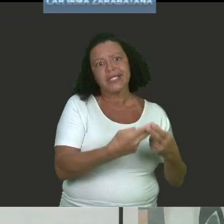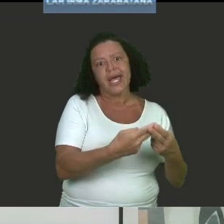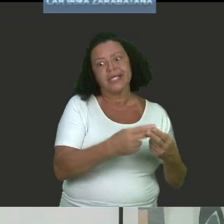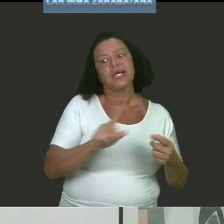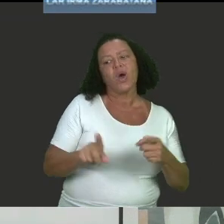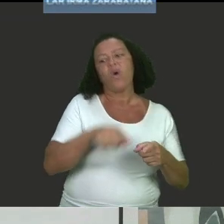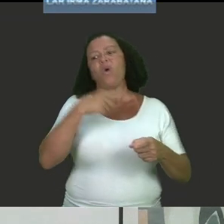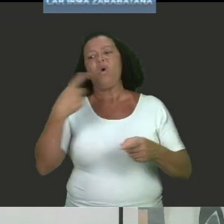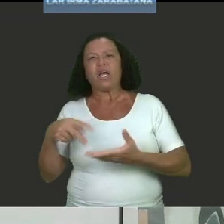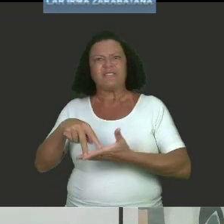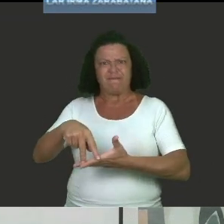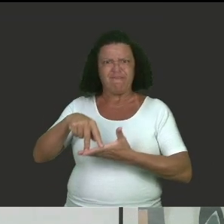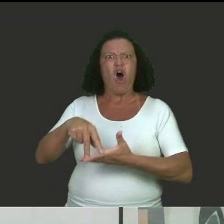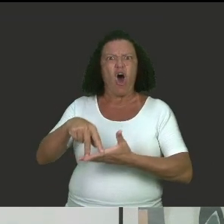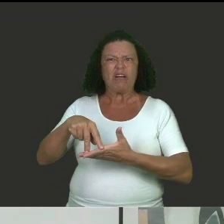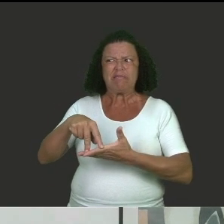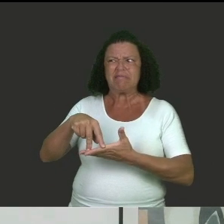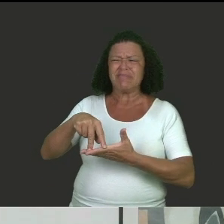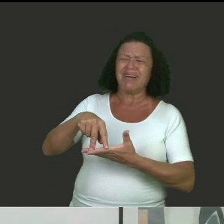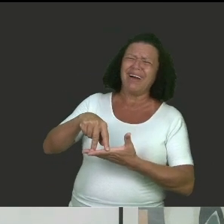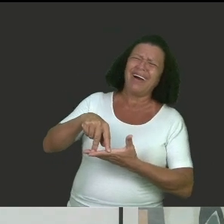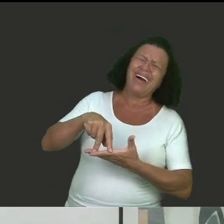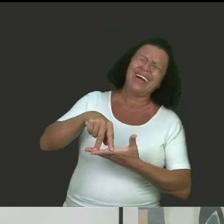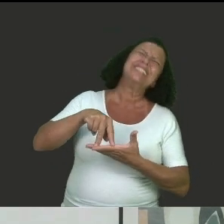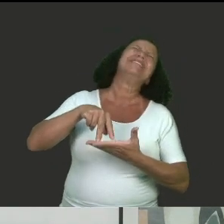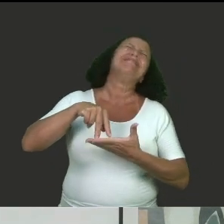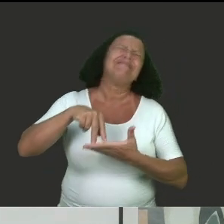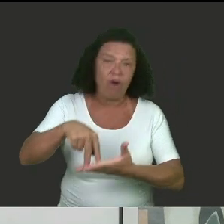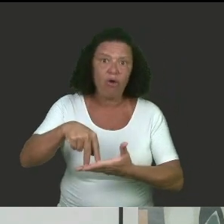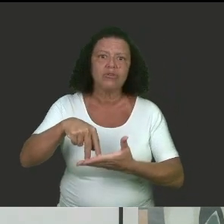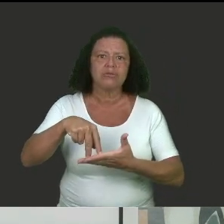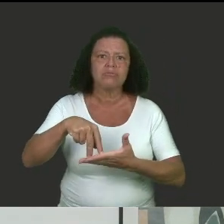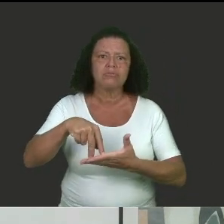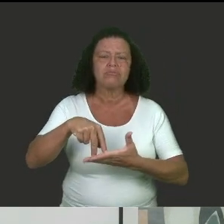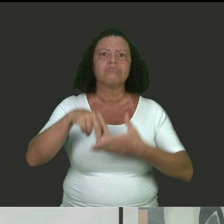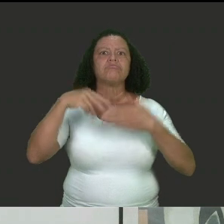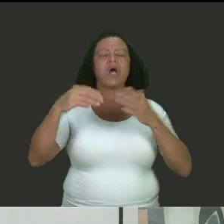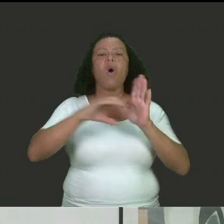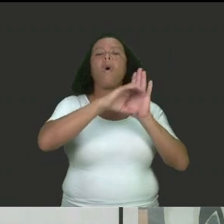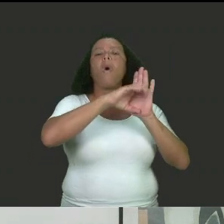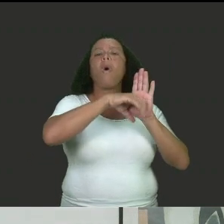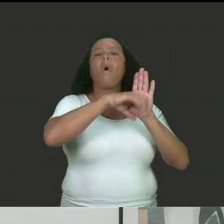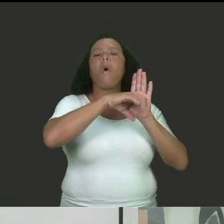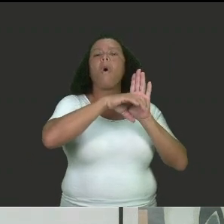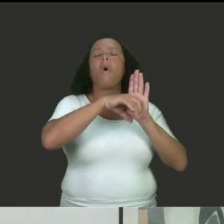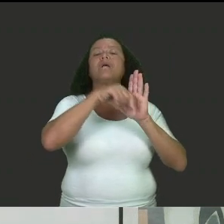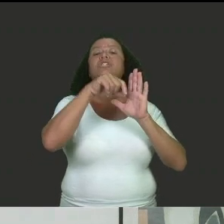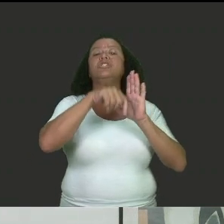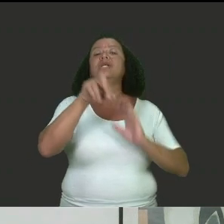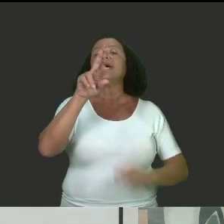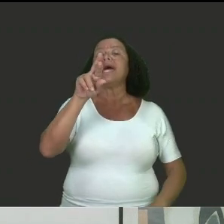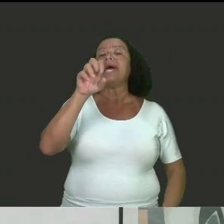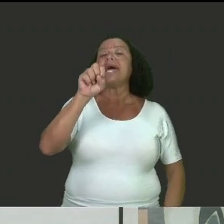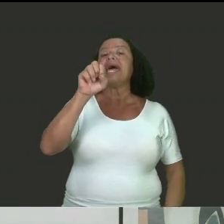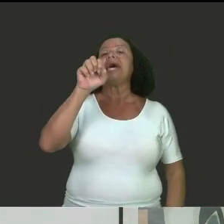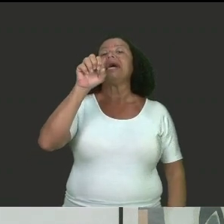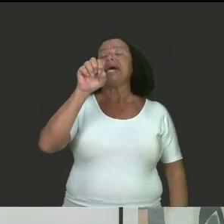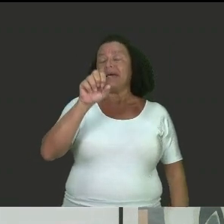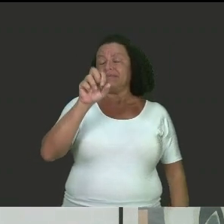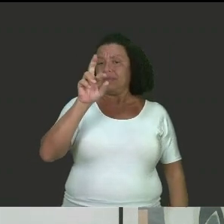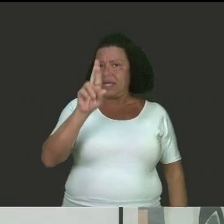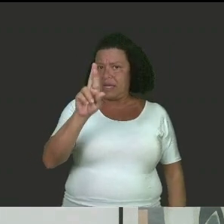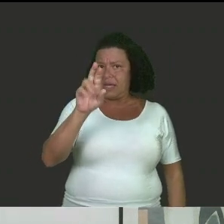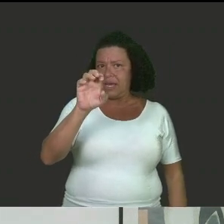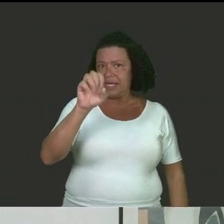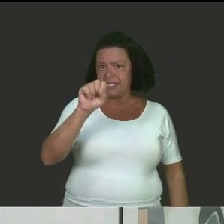vamos conversar um pouquinho disso, começando pelo conceito de resignação, que do latim